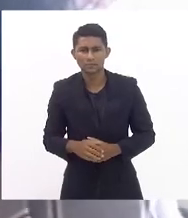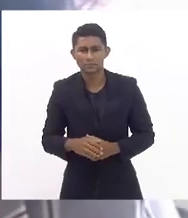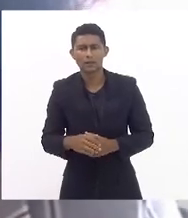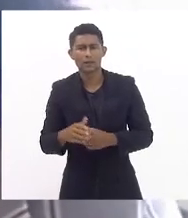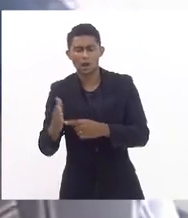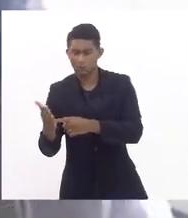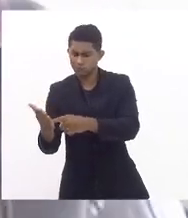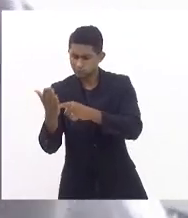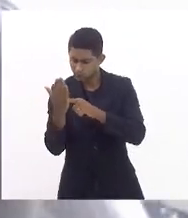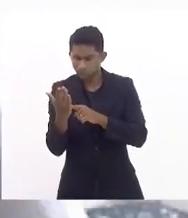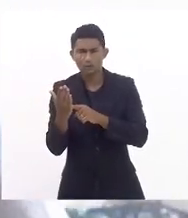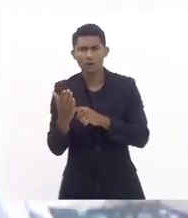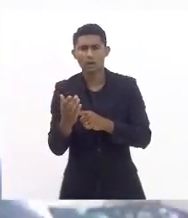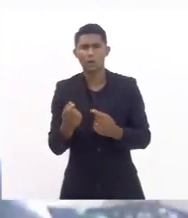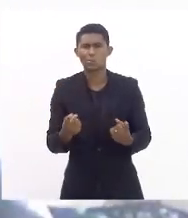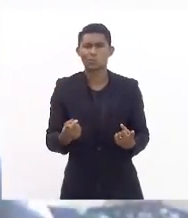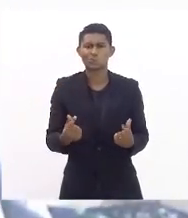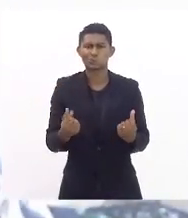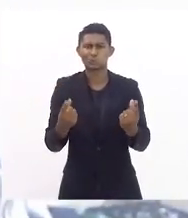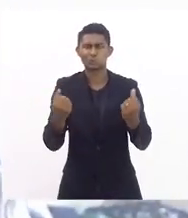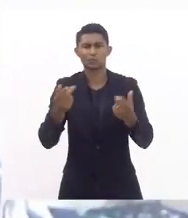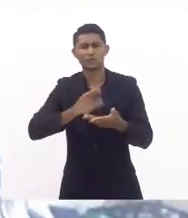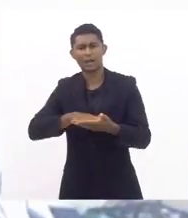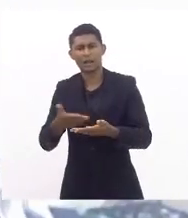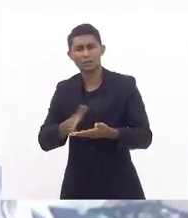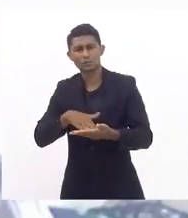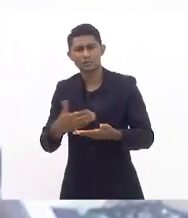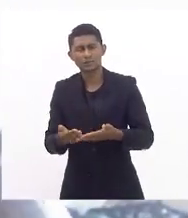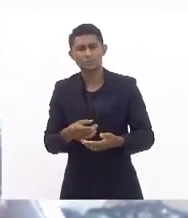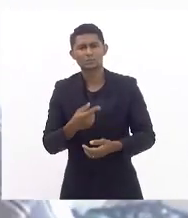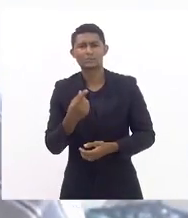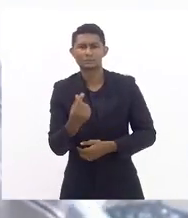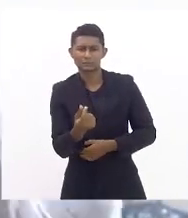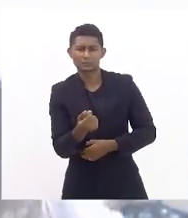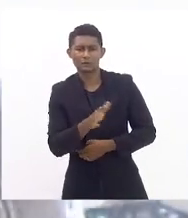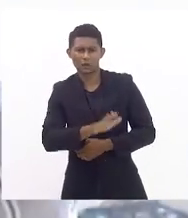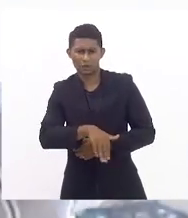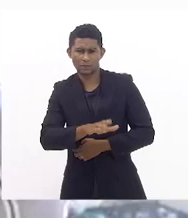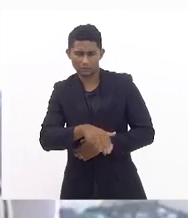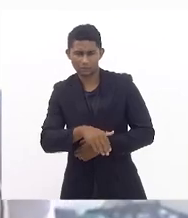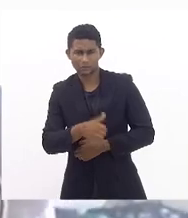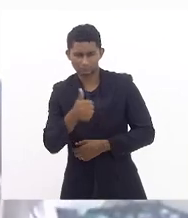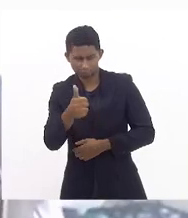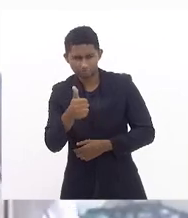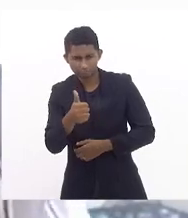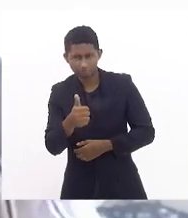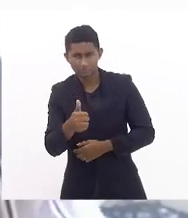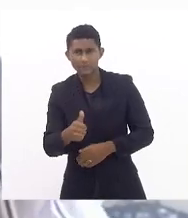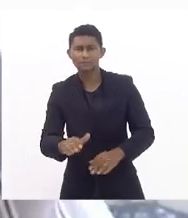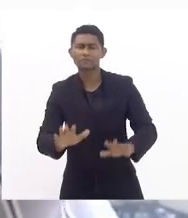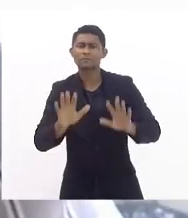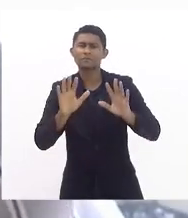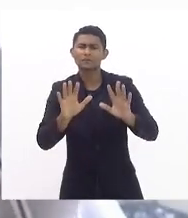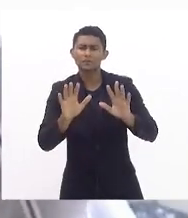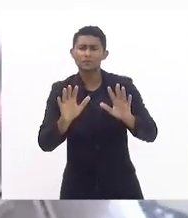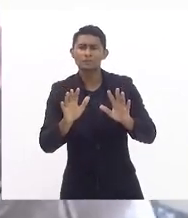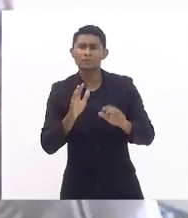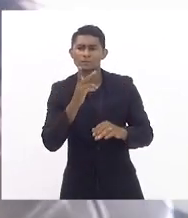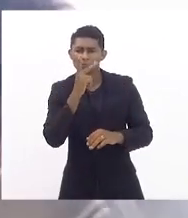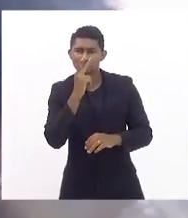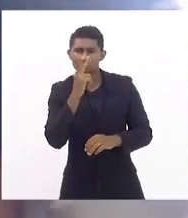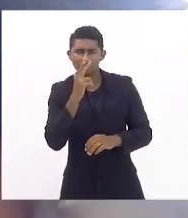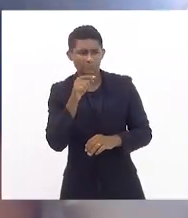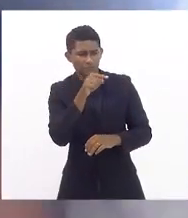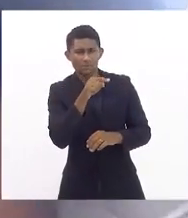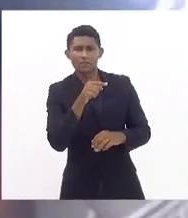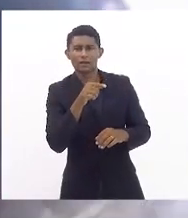de operacionalização da tradução é muito baixo, né, frente o quadro, né, qualificado e técnico que